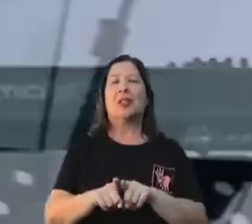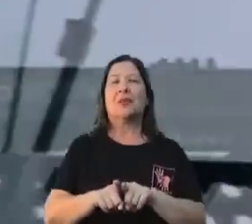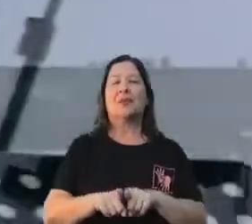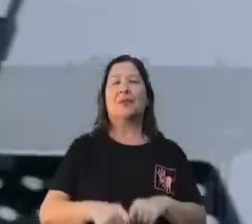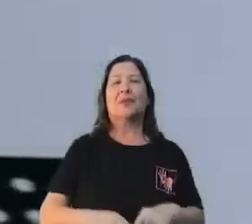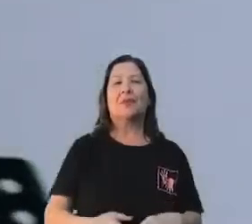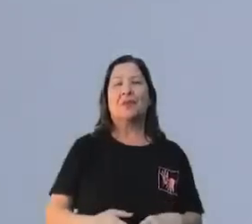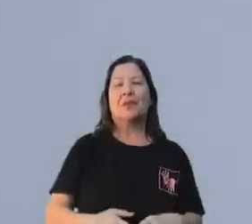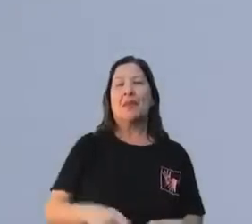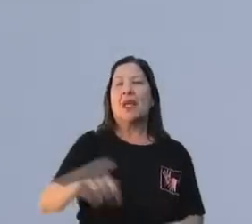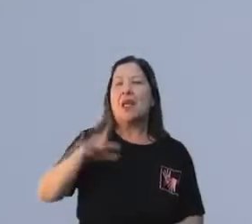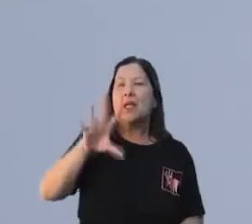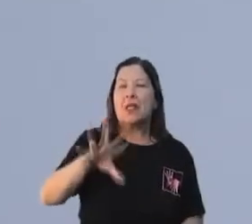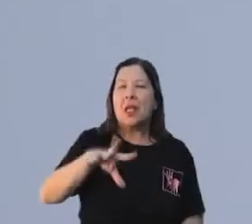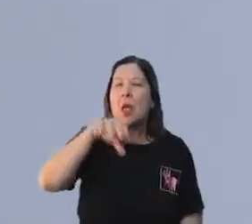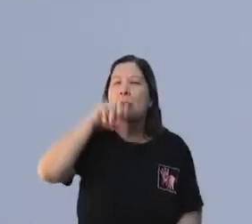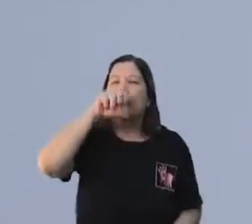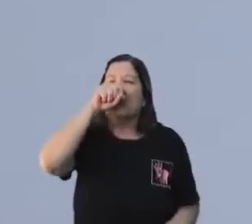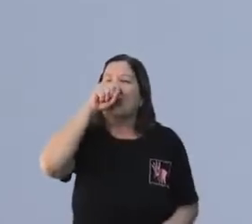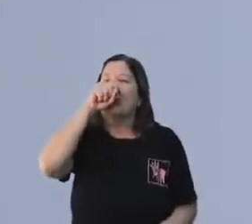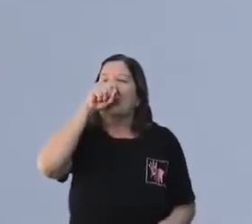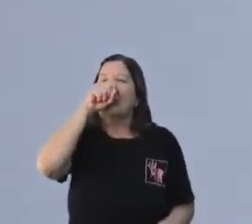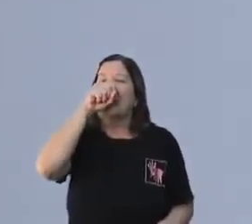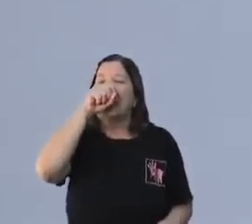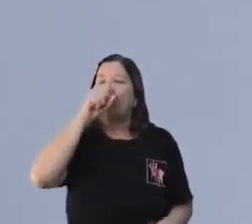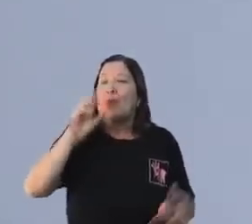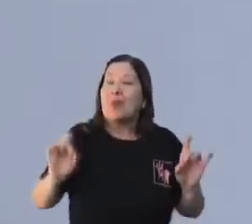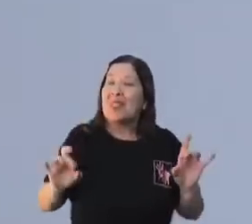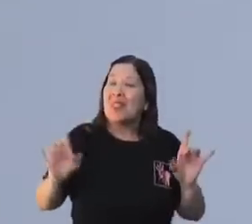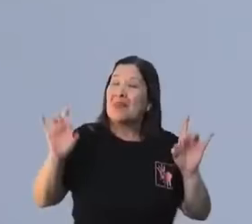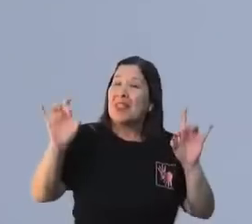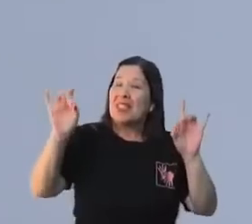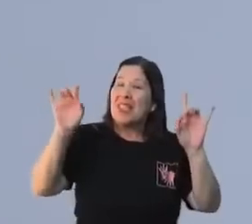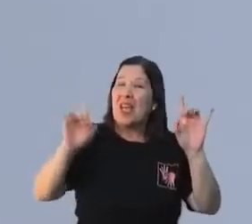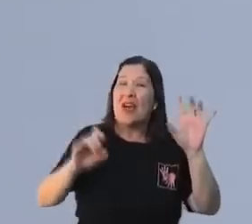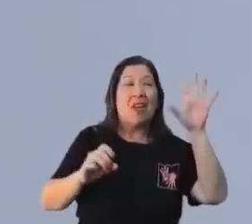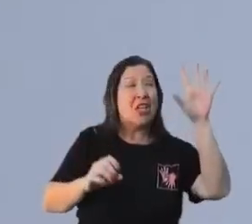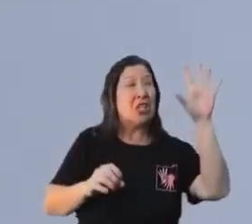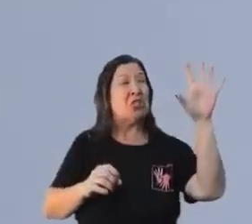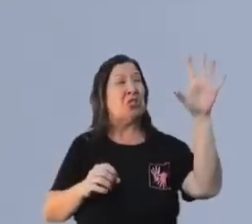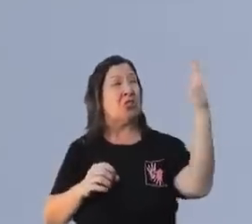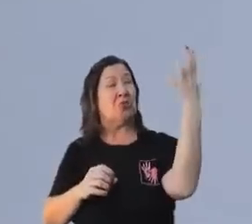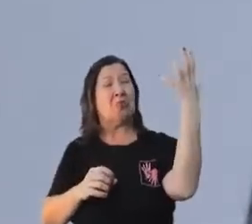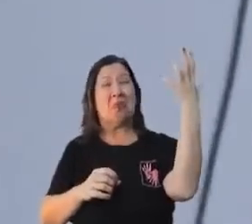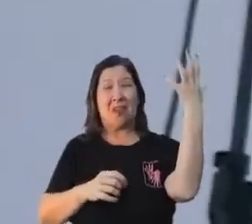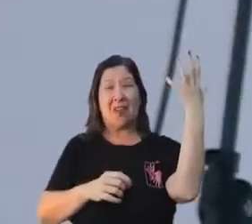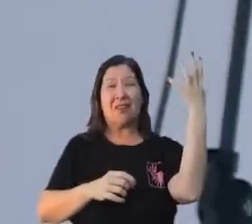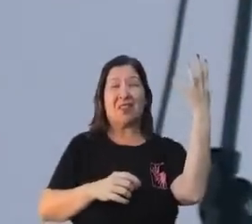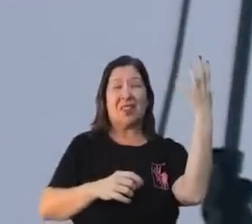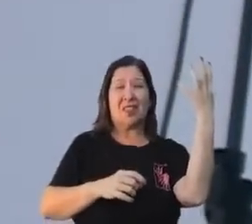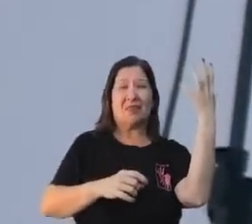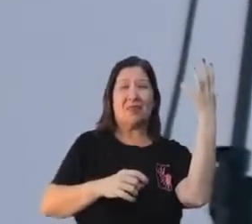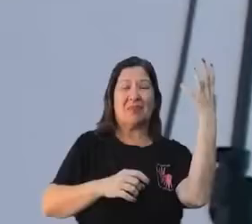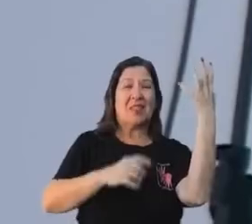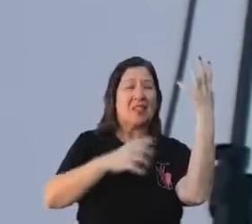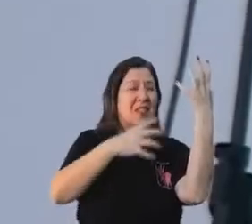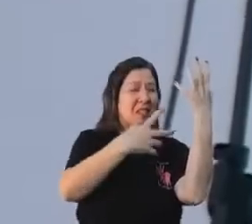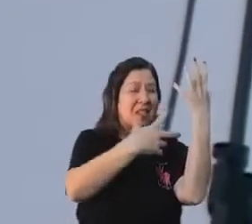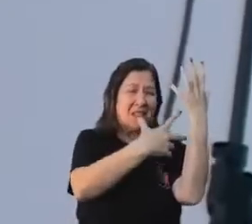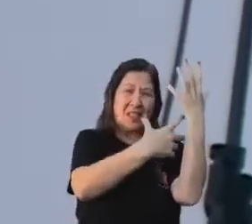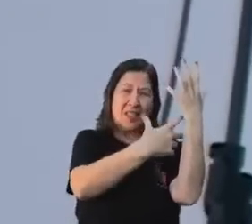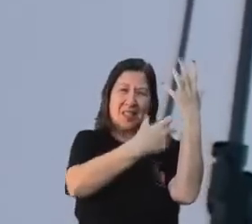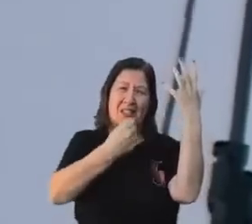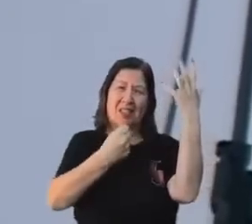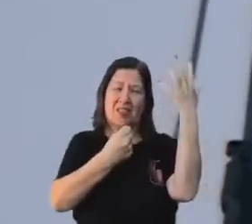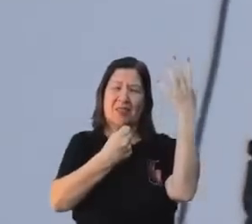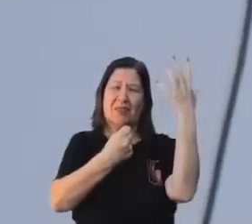seco do Himalaia, moído e transportado em lombos de camelos. Esse perfume não se